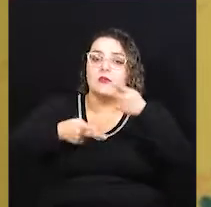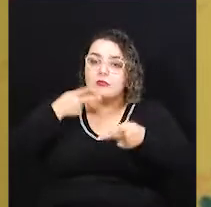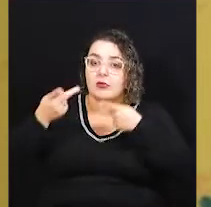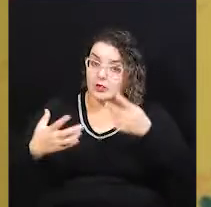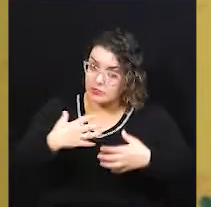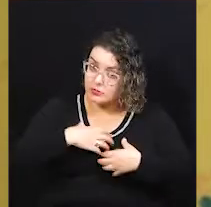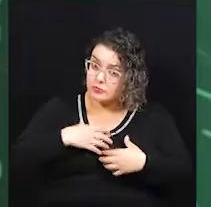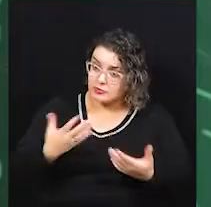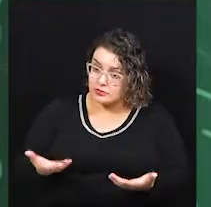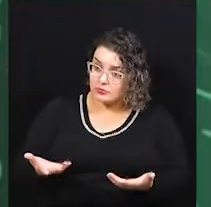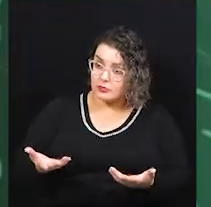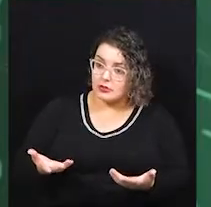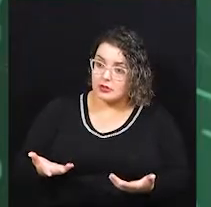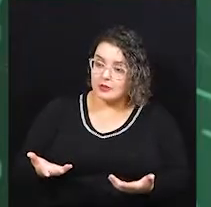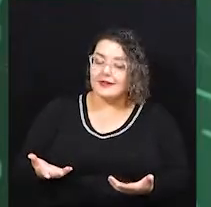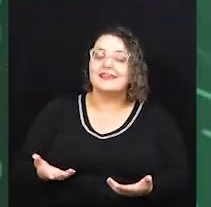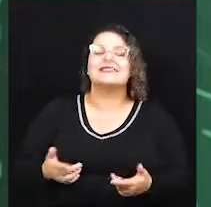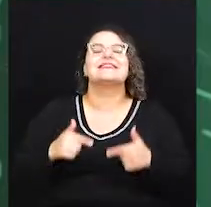os sentimentos, né?